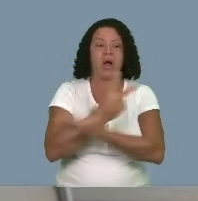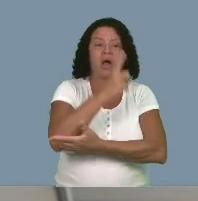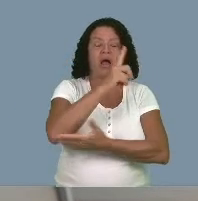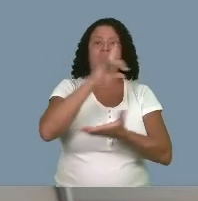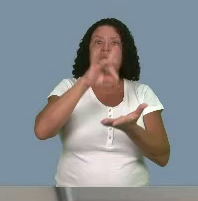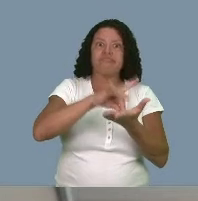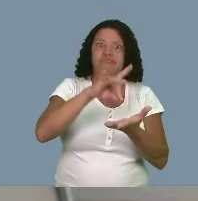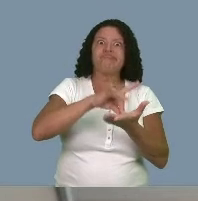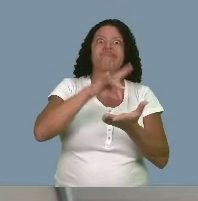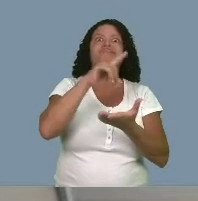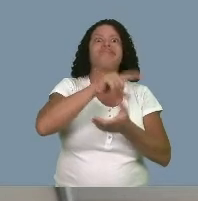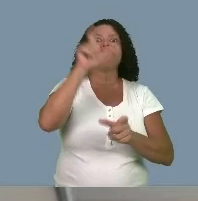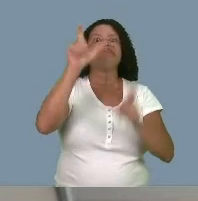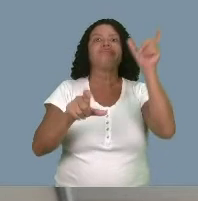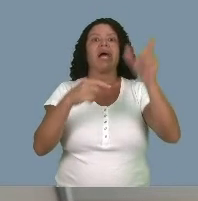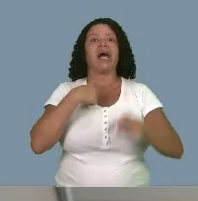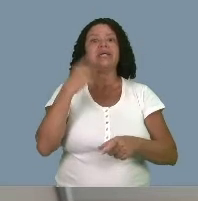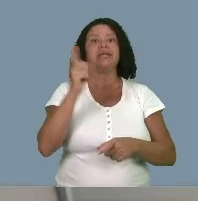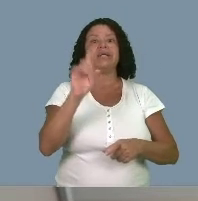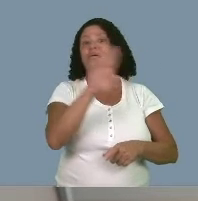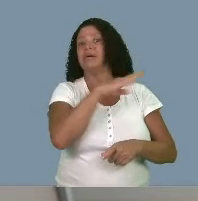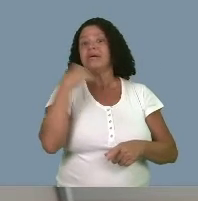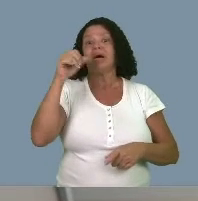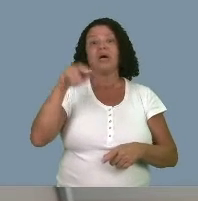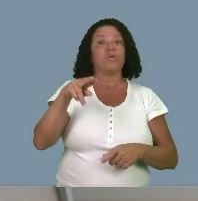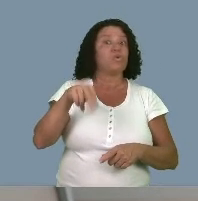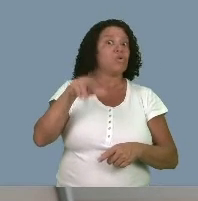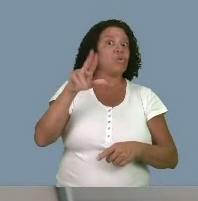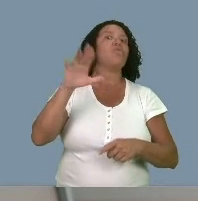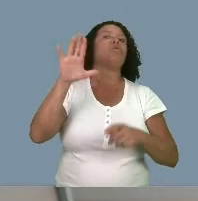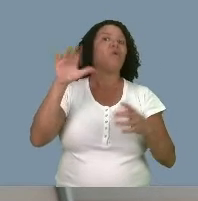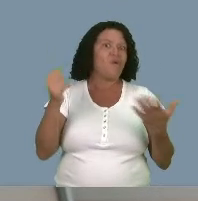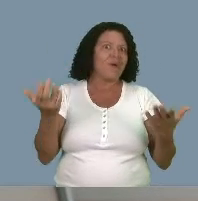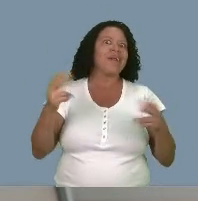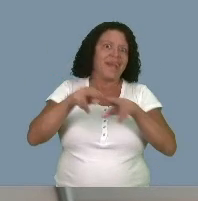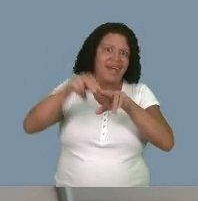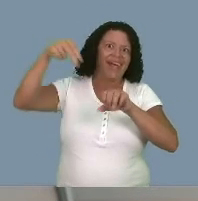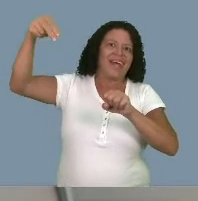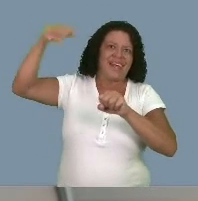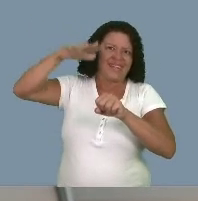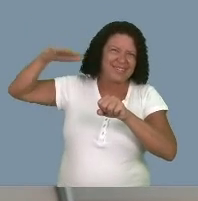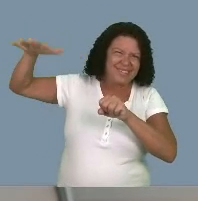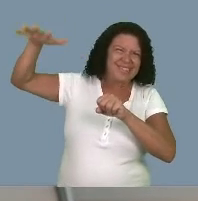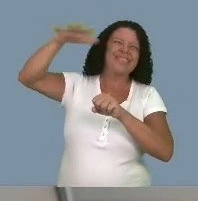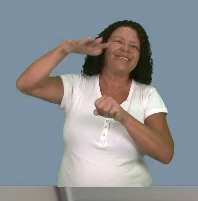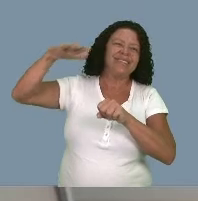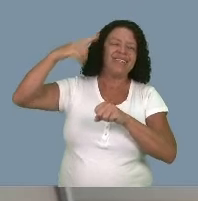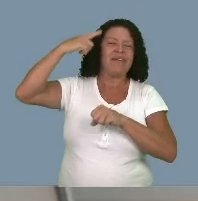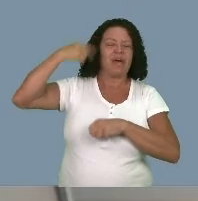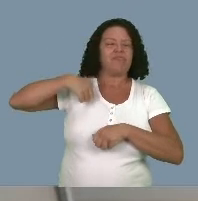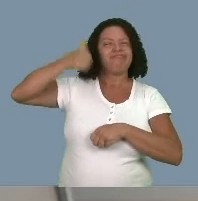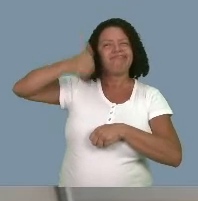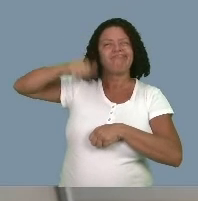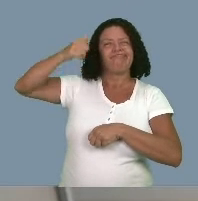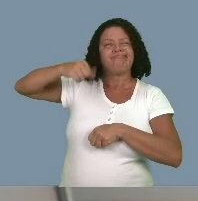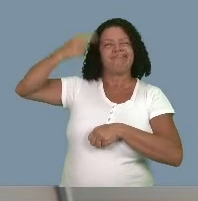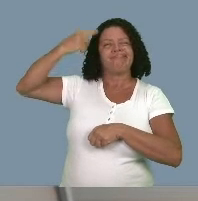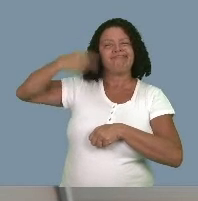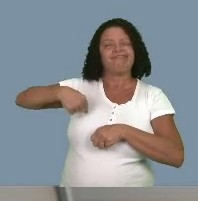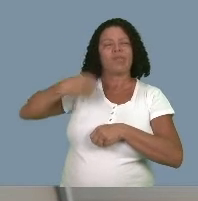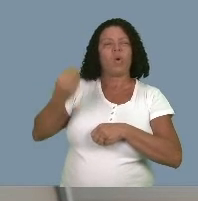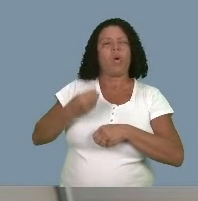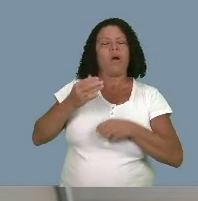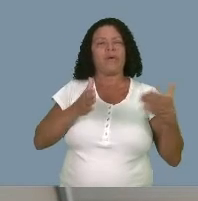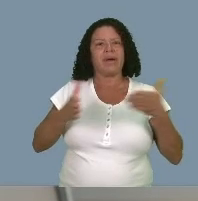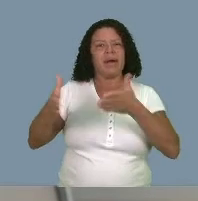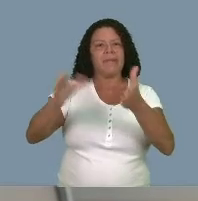de seres imortais que são, de modo que se revejam e se autoanalisem, volvendo aos caminhos do